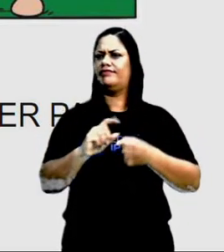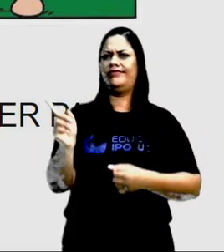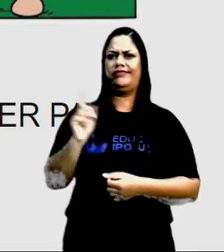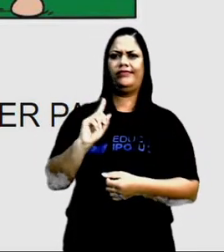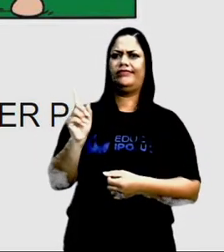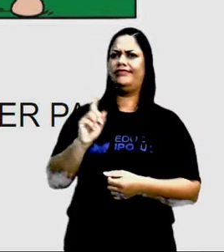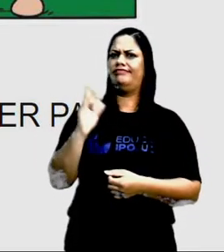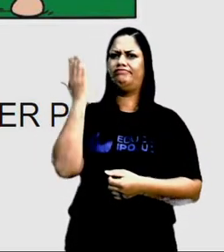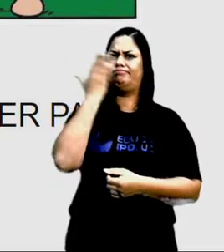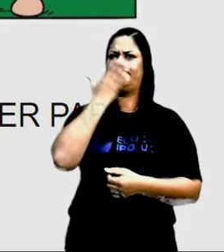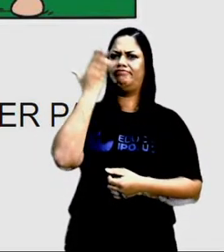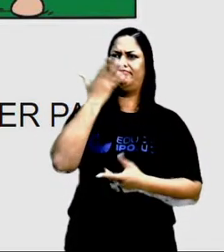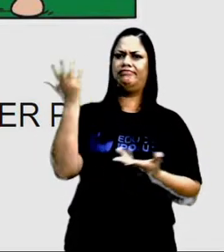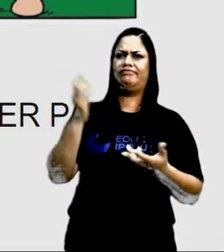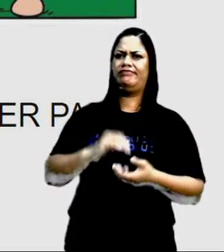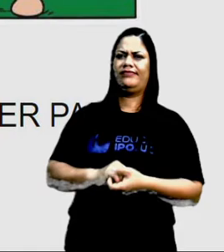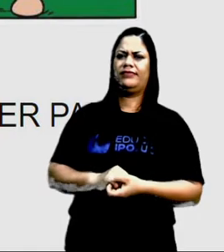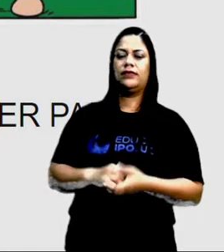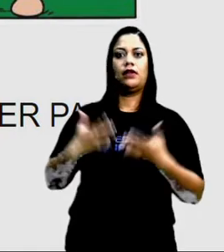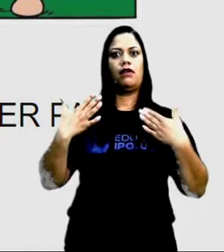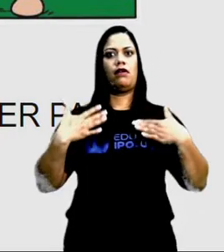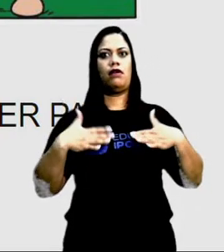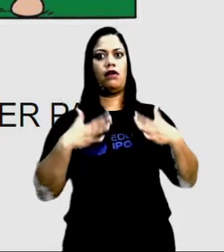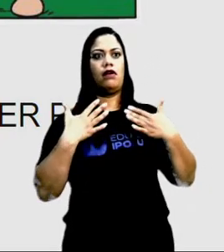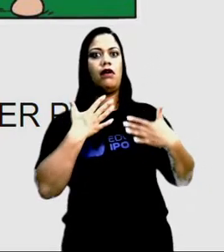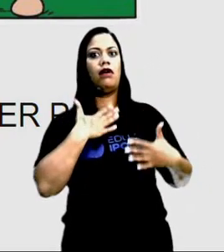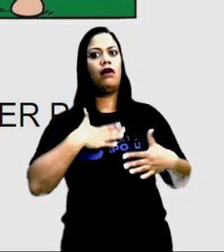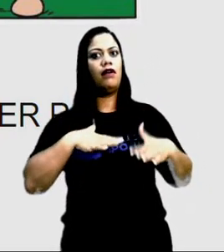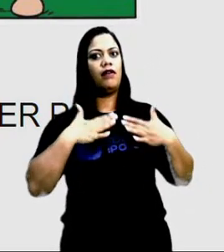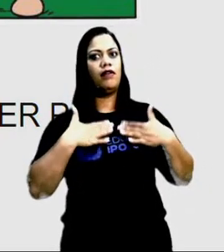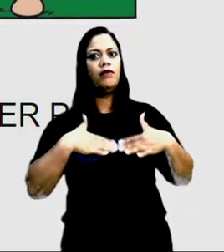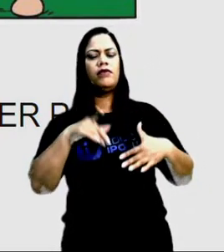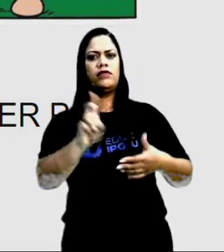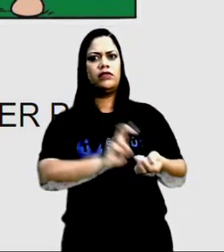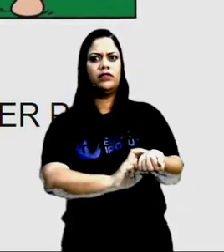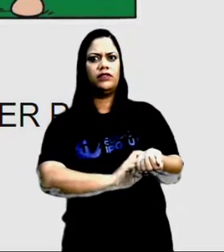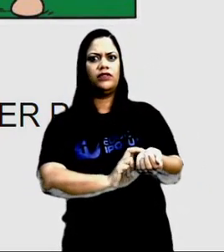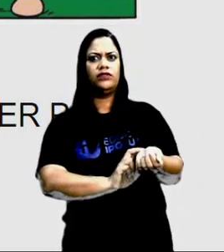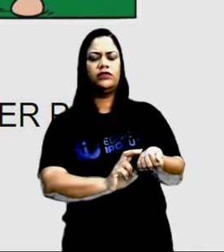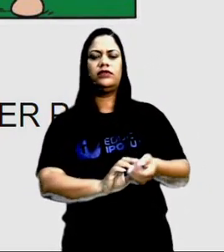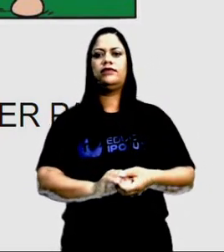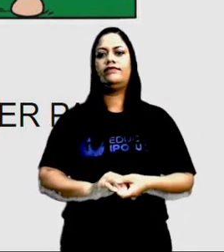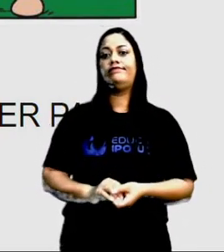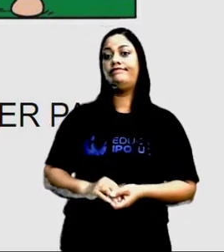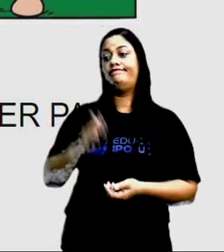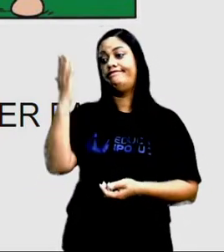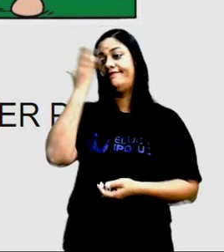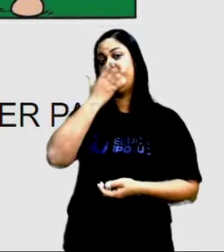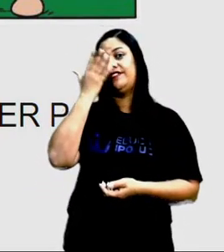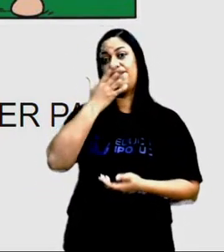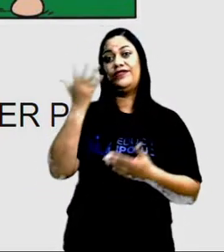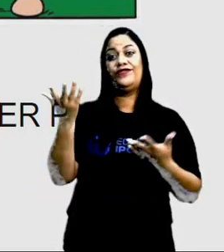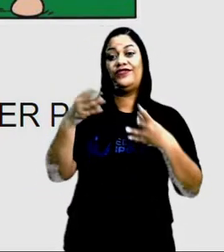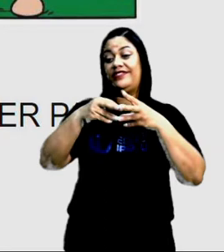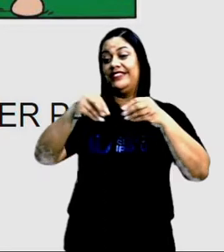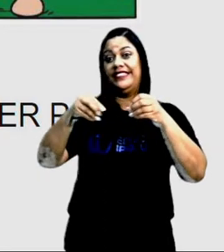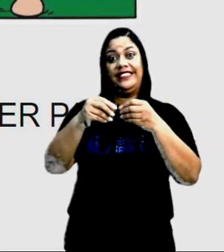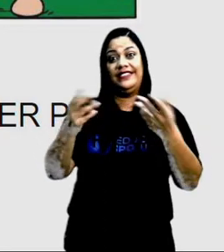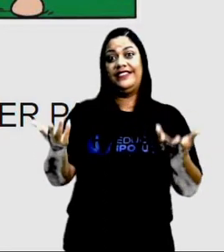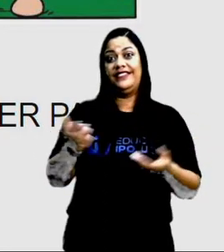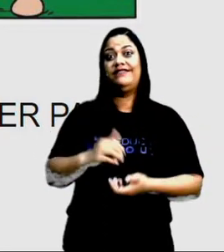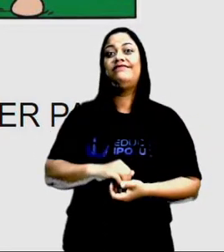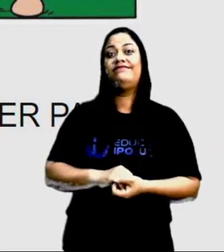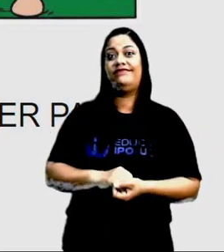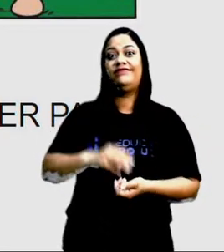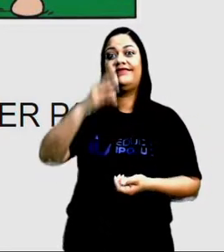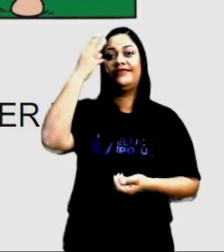eu não vi. Calma, por que você ficou tão nervosa? Eu não vi que era de barro. Então a